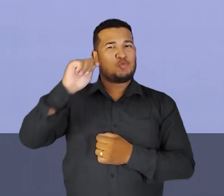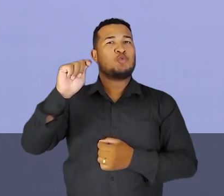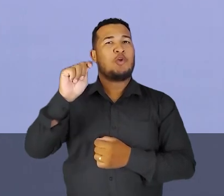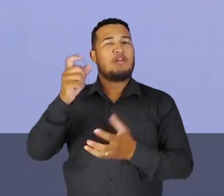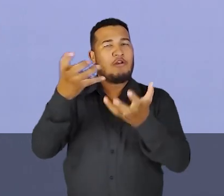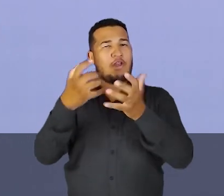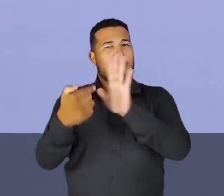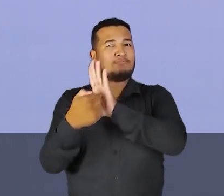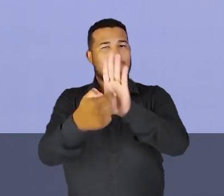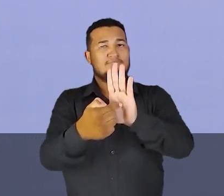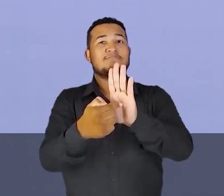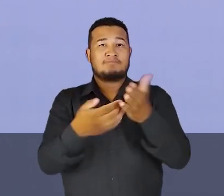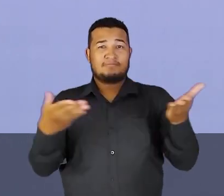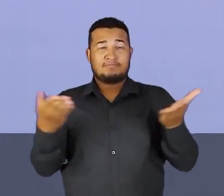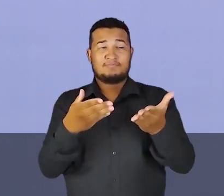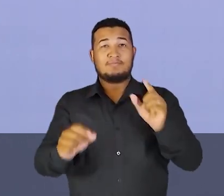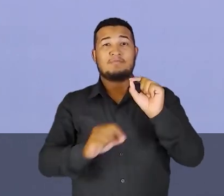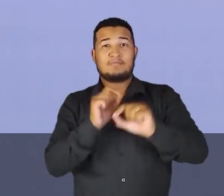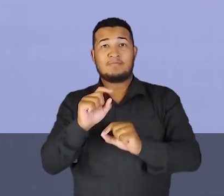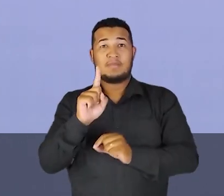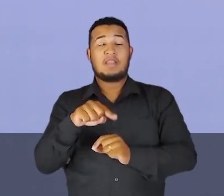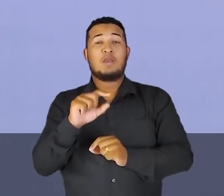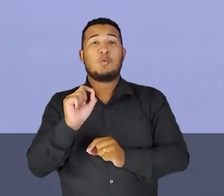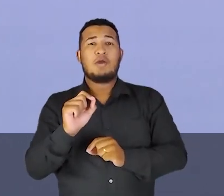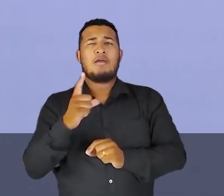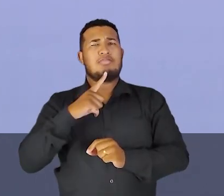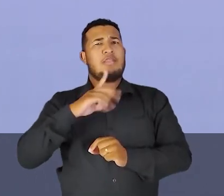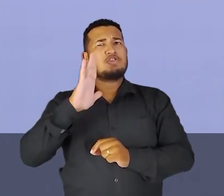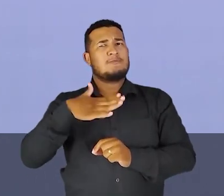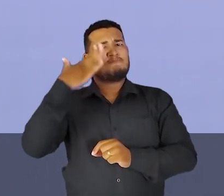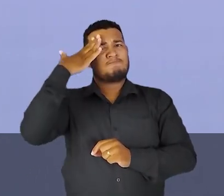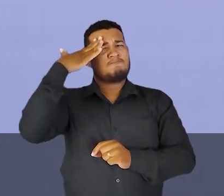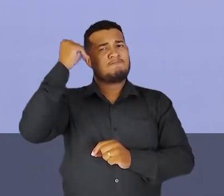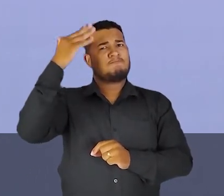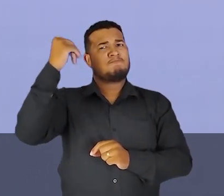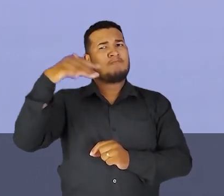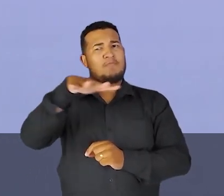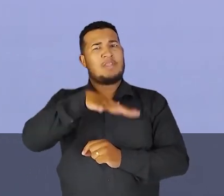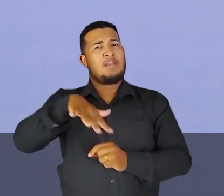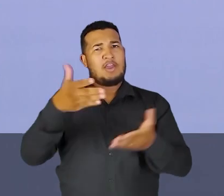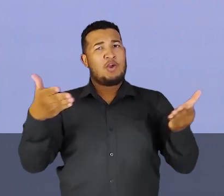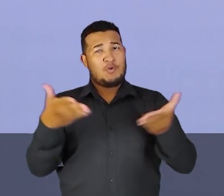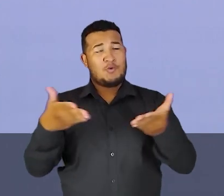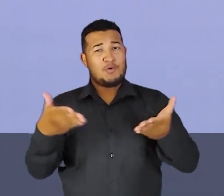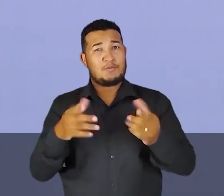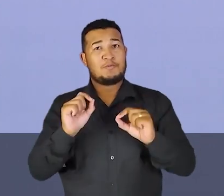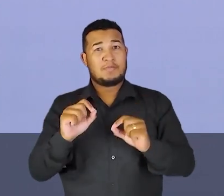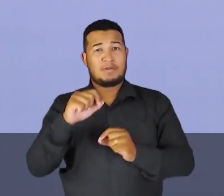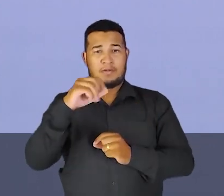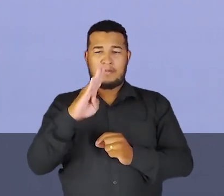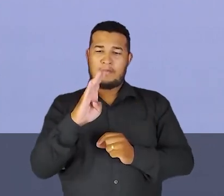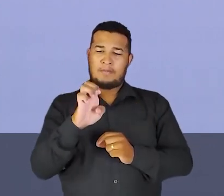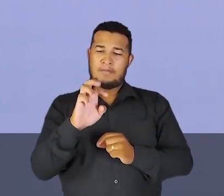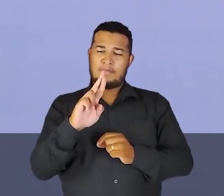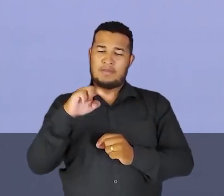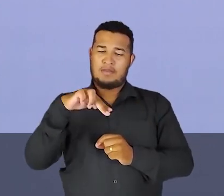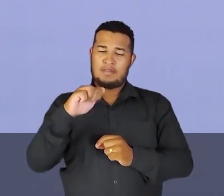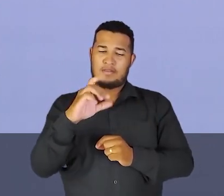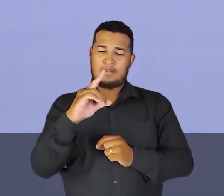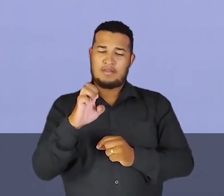que eu quero apresentar para vocês, ela é bem renomada, bem relevante na atualidade. É a Bernadette